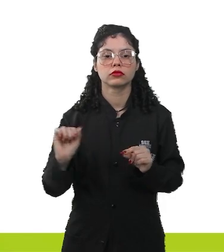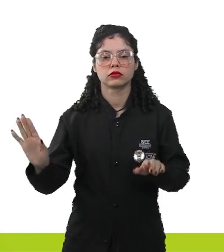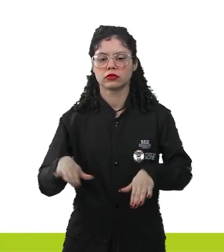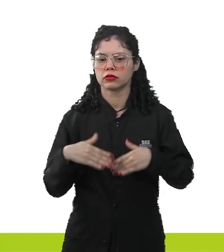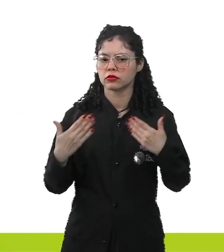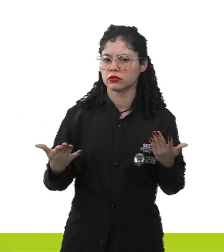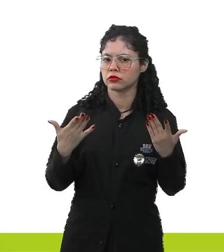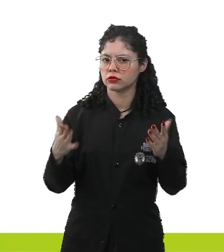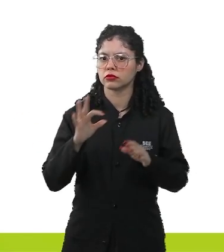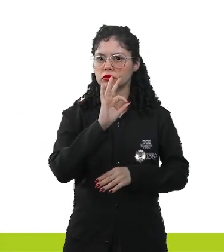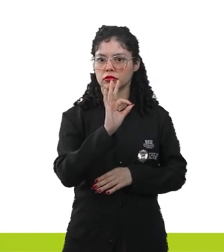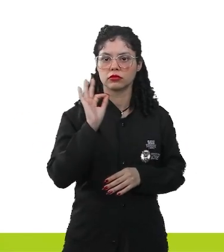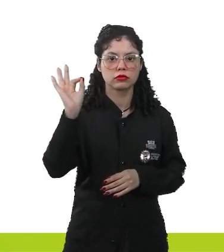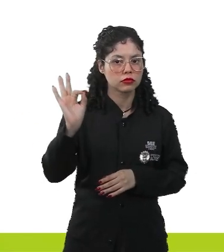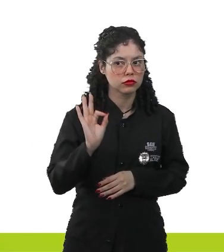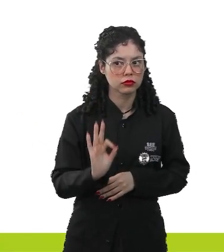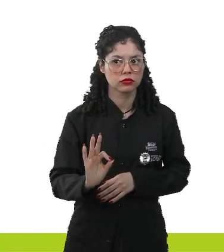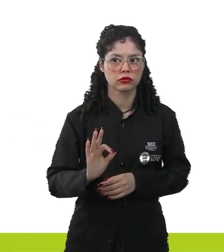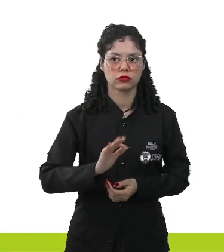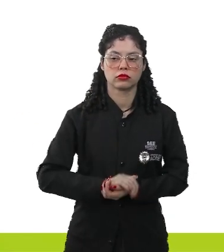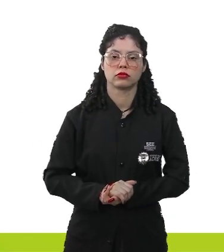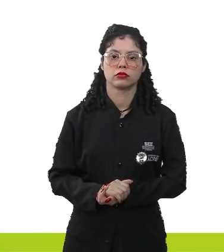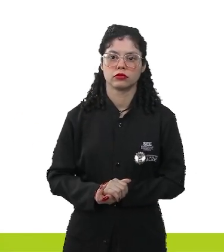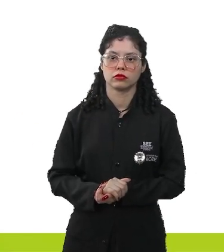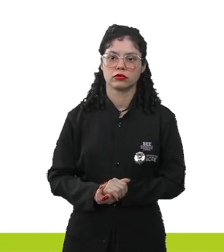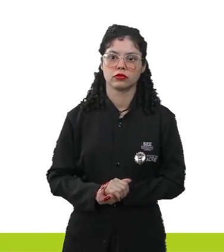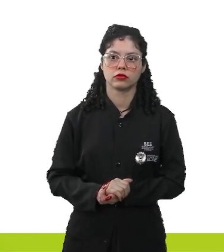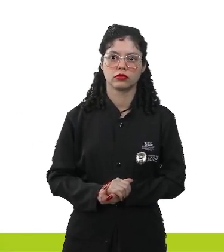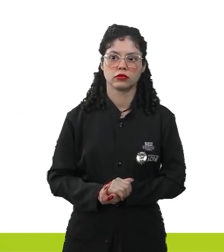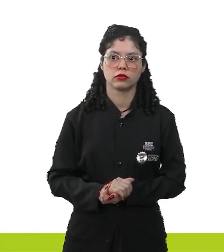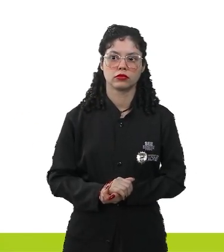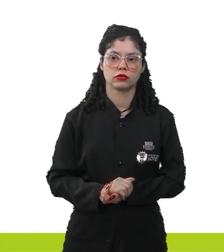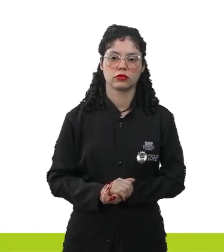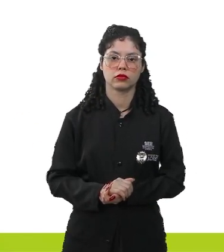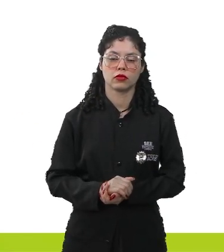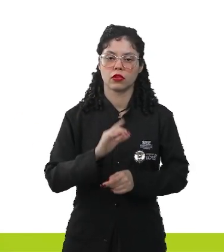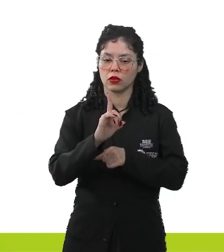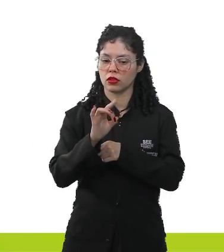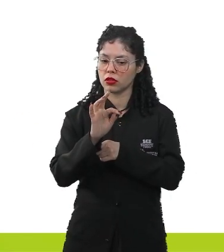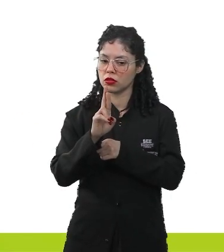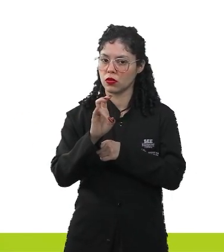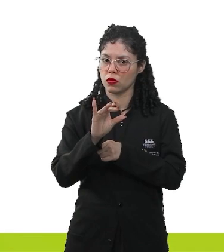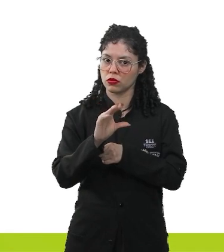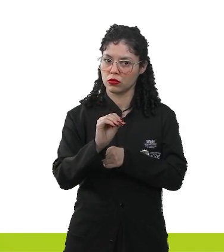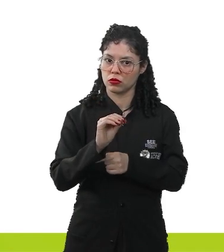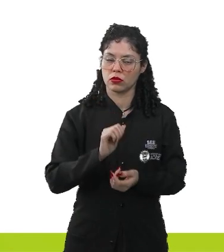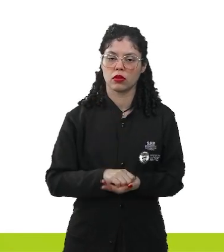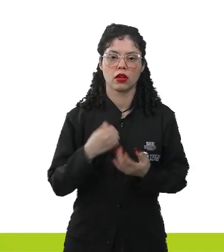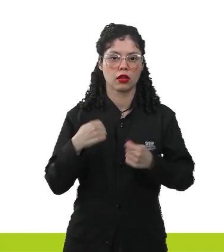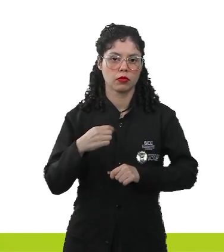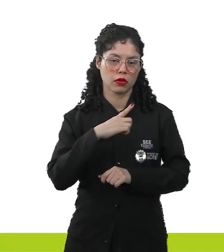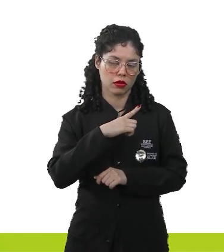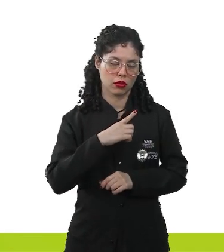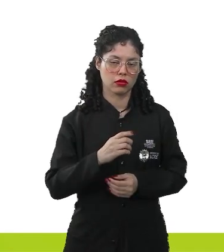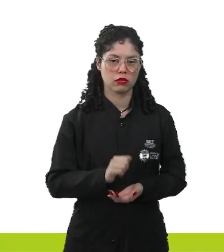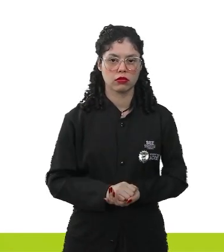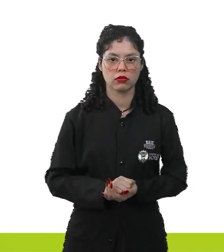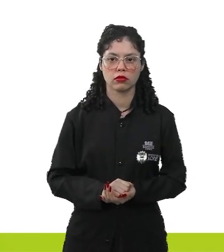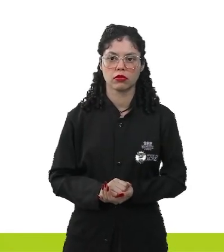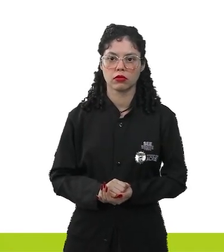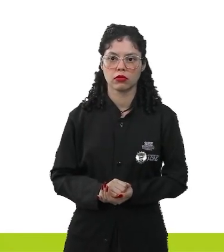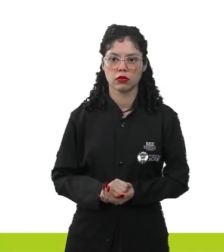a porcentagem do desconto que foi dado, ok? Então,